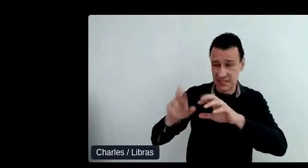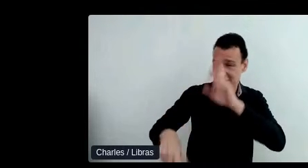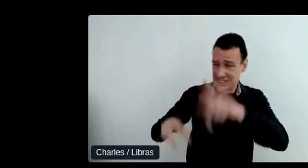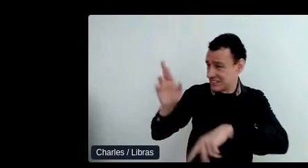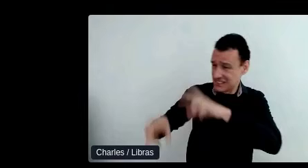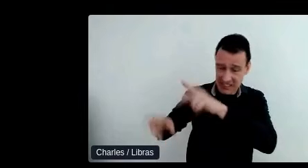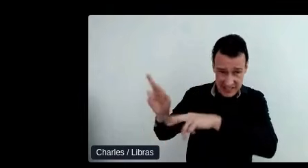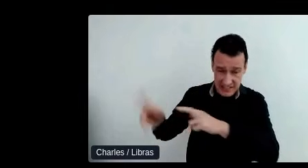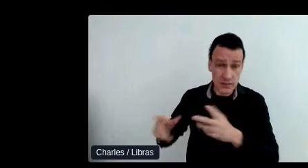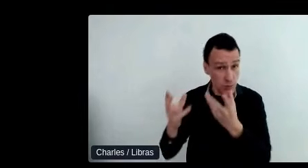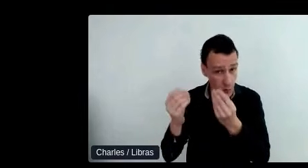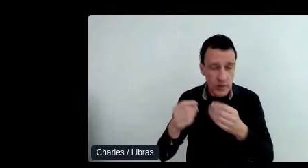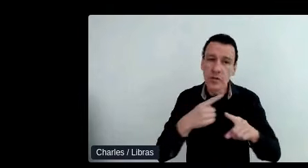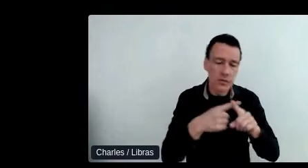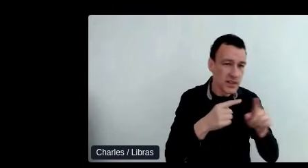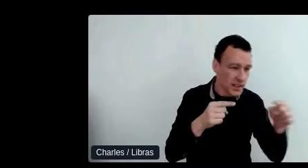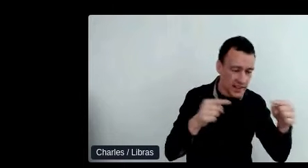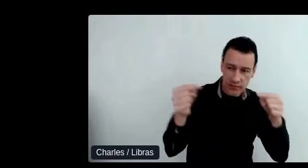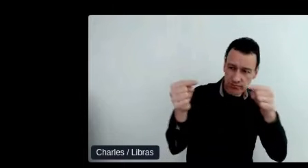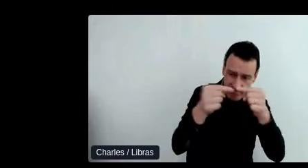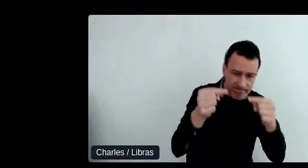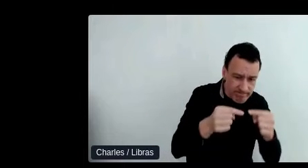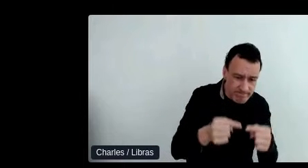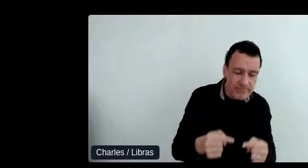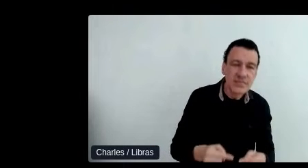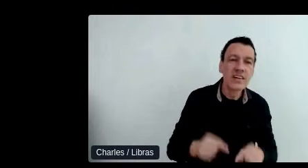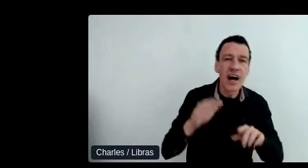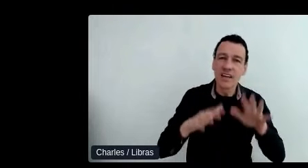da variedade. E quando a baixa deu muito baixa.